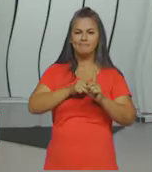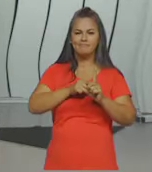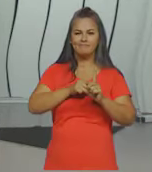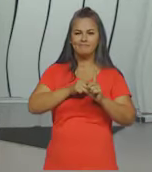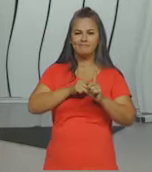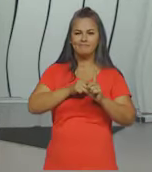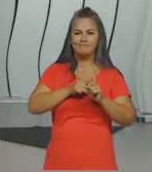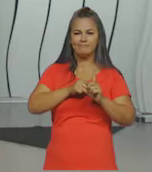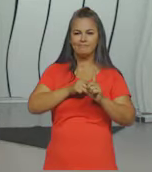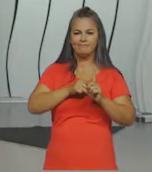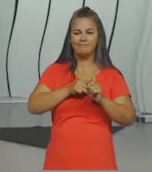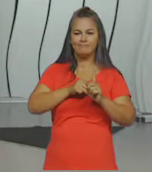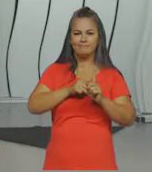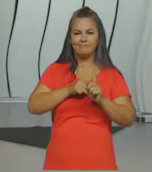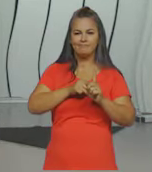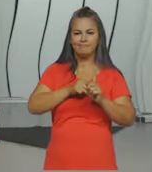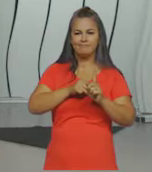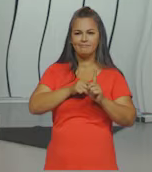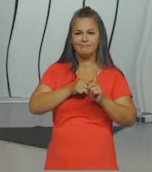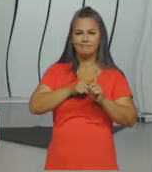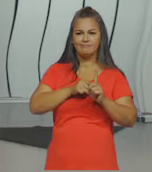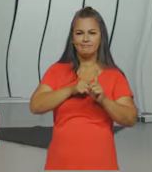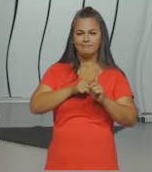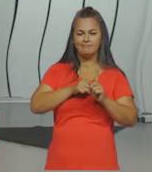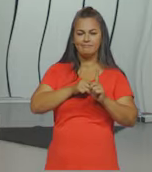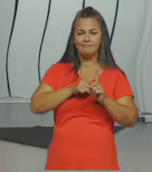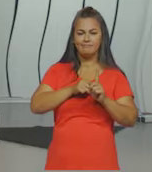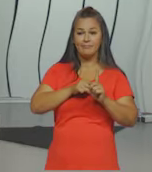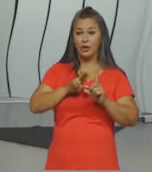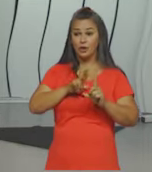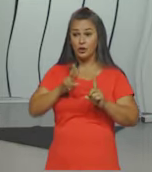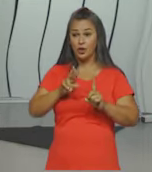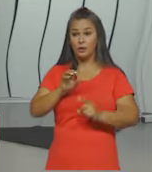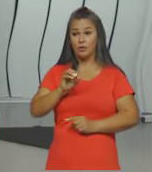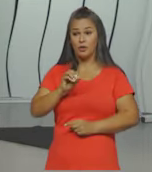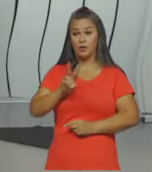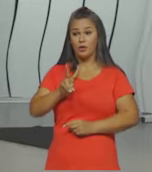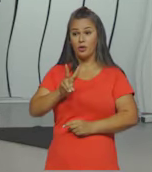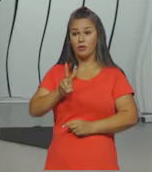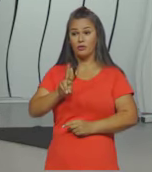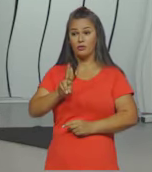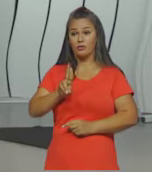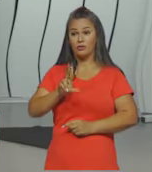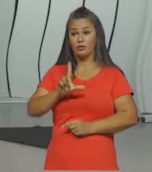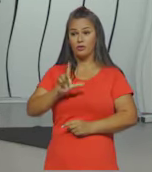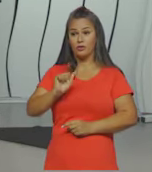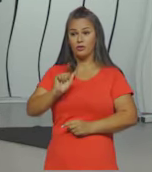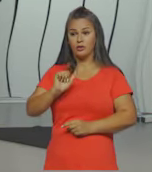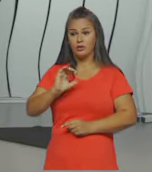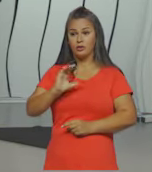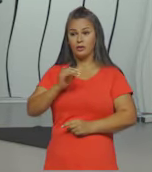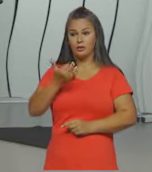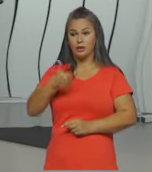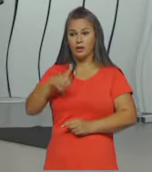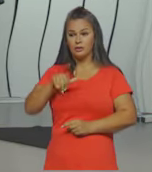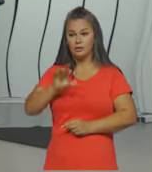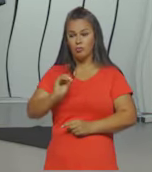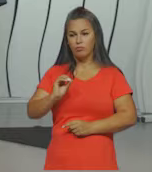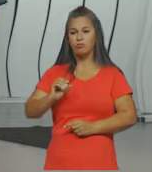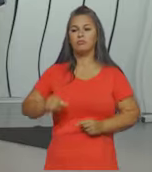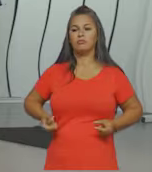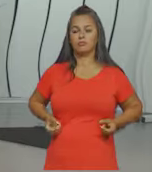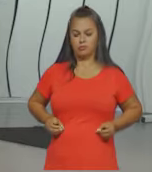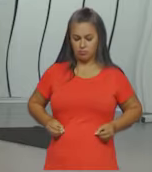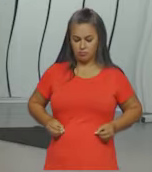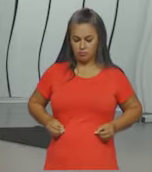é liberado no processo de ovulação. Então, tudo isso é regulado por hormônios, por substâncias,